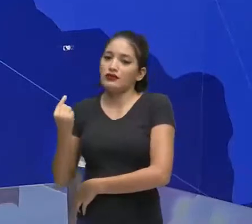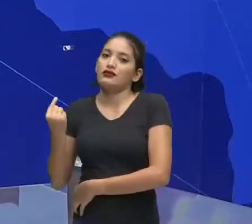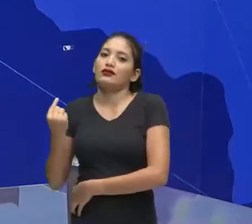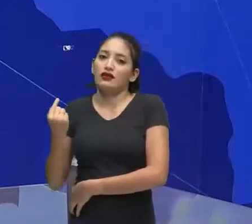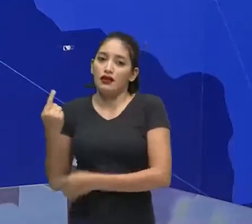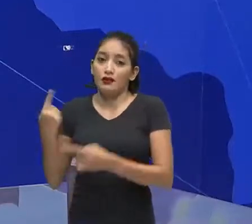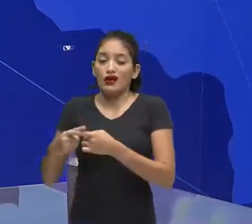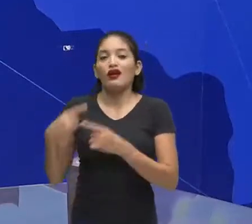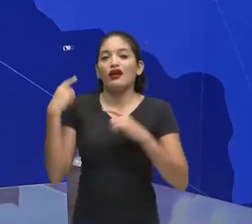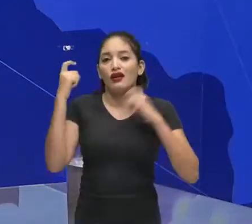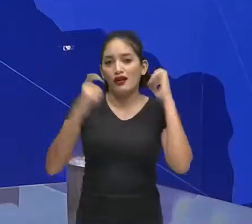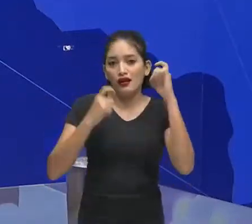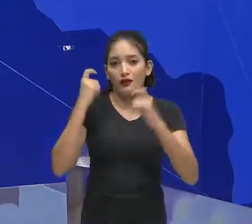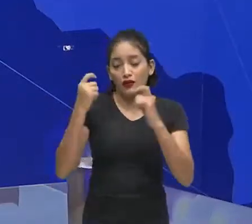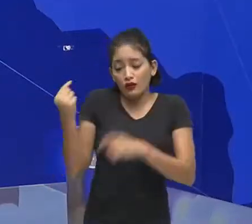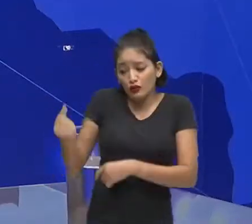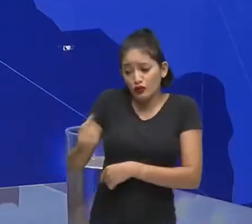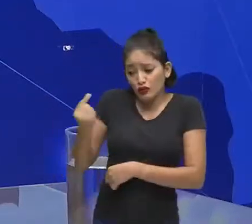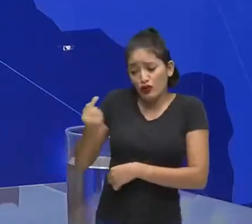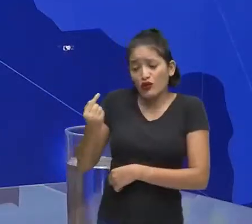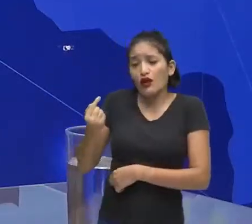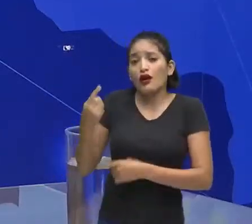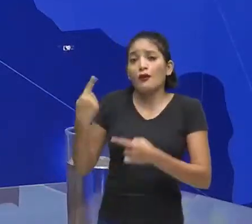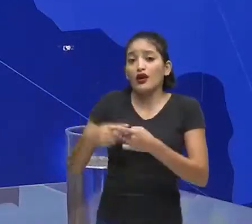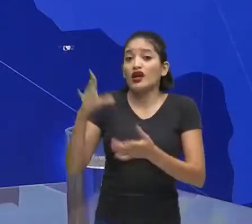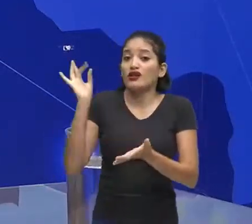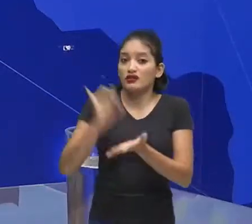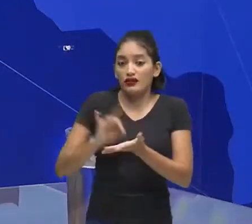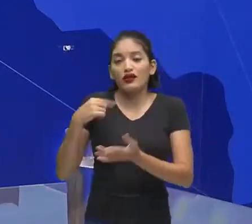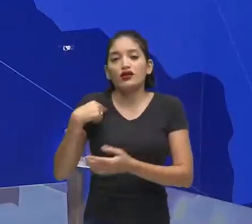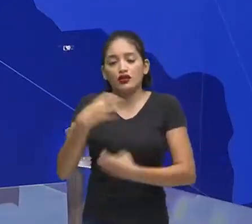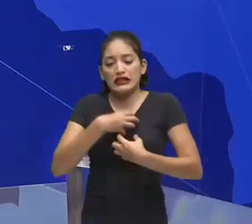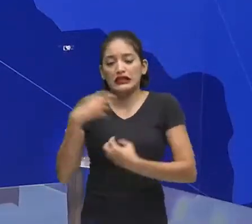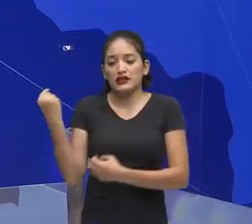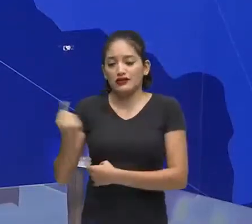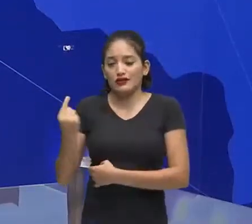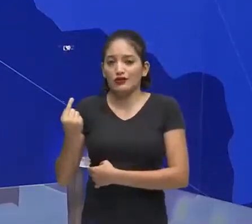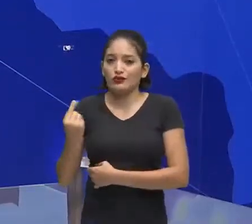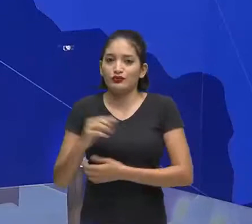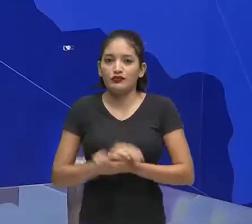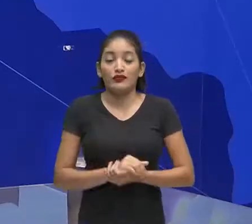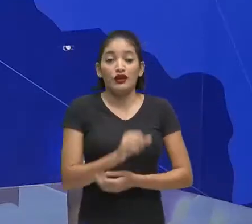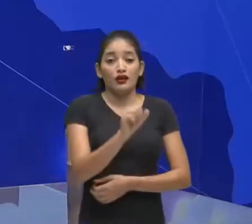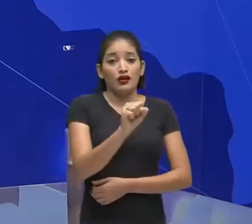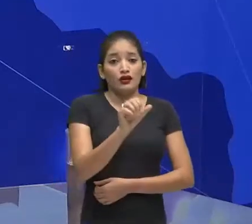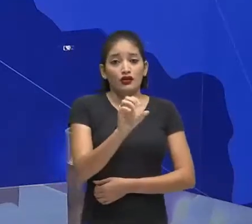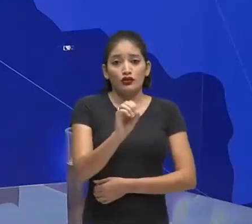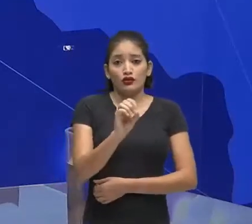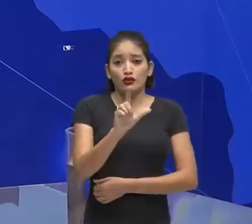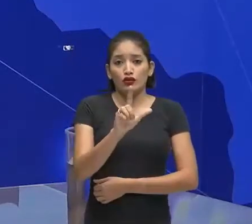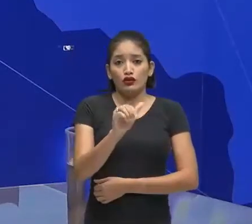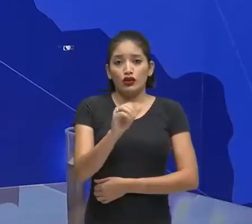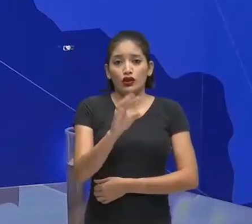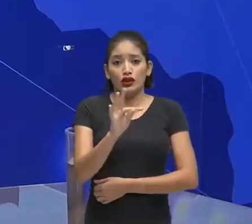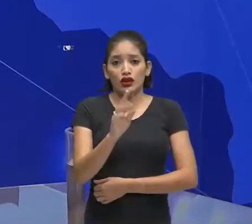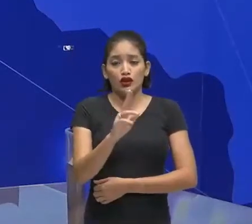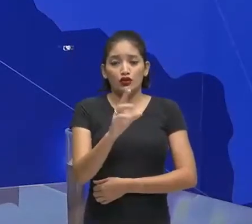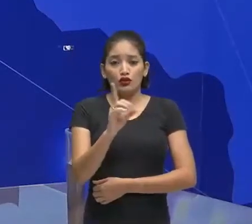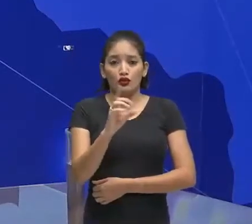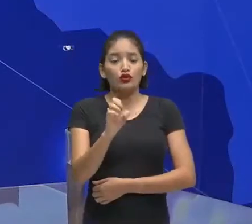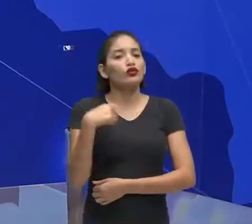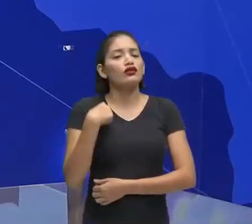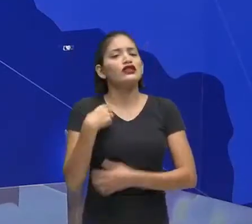porque a solidão nos dá a ideia de que nós estamos realmente sozinhos. A solitude não. A solitude ele faz com que a gente curta a nossa própria